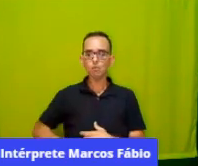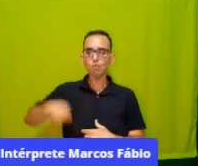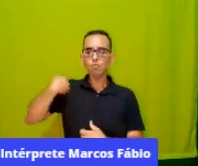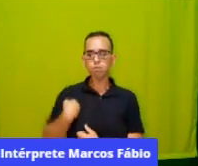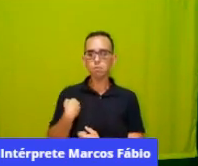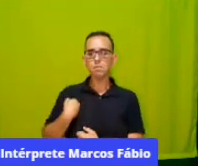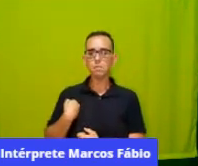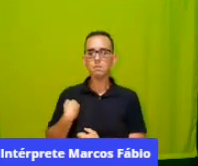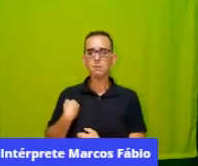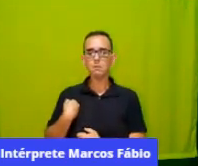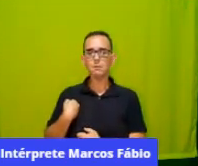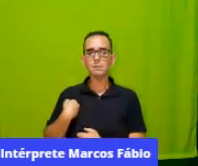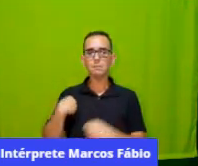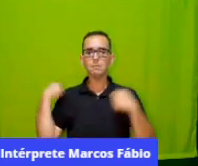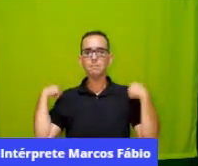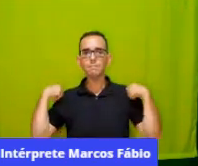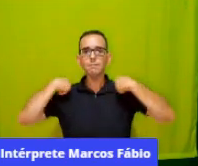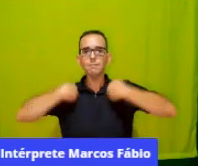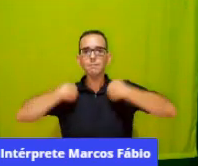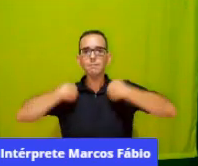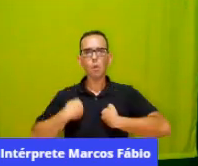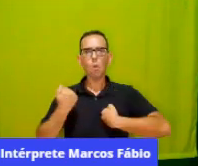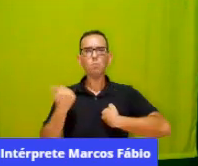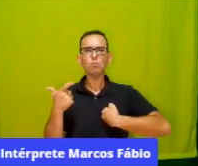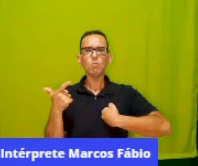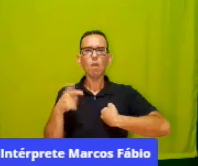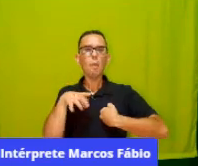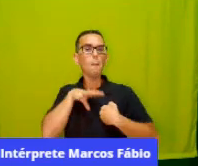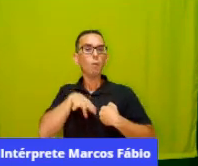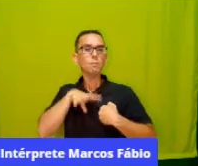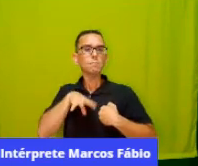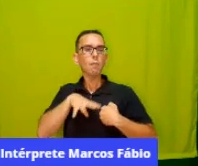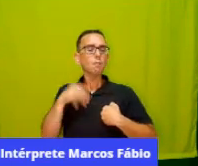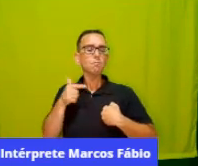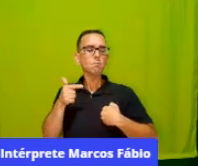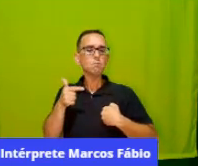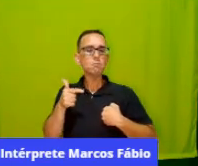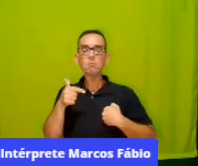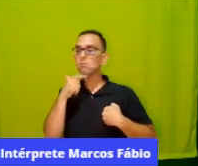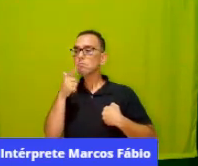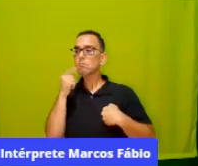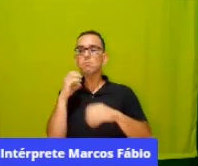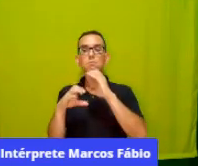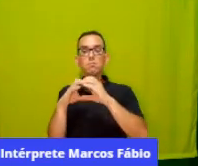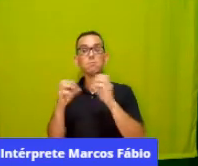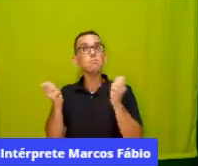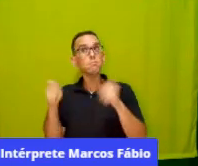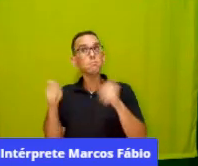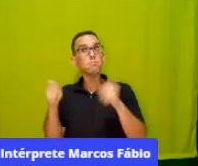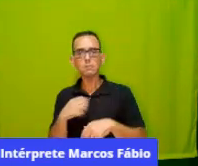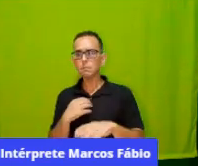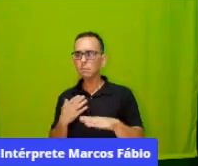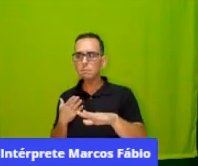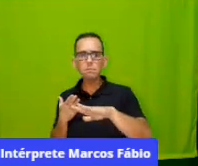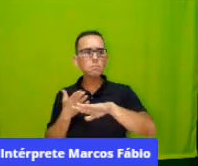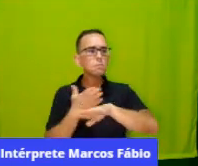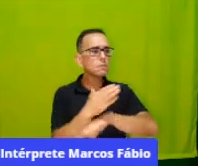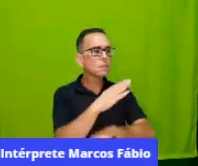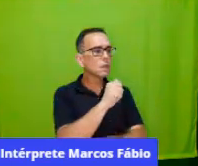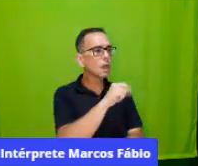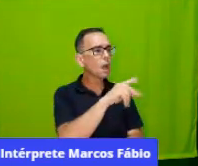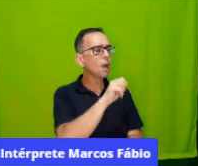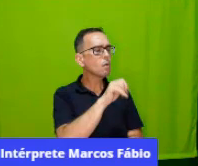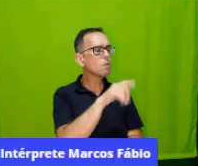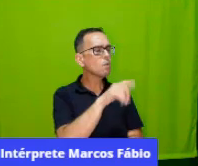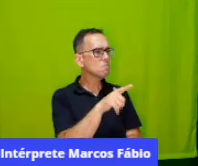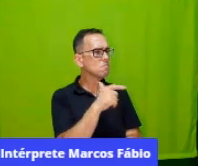muito do chaveirinho porque eu acho ele muito prático, porque o aluno pode carregar com ele. Então, como ele não é verbal, às vezes ele quer se comunicar e